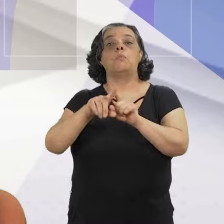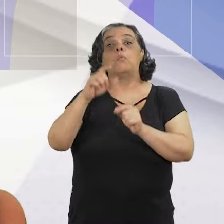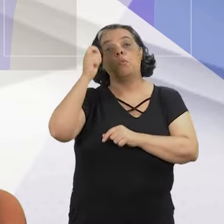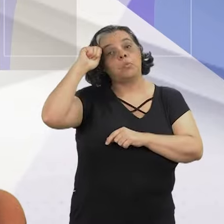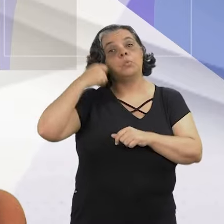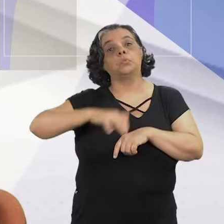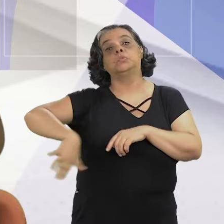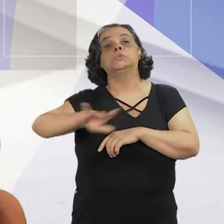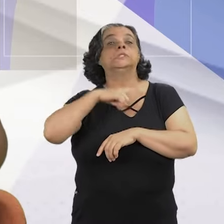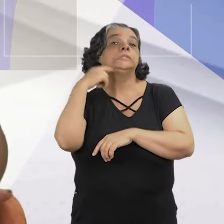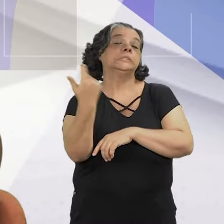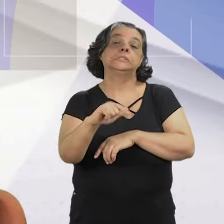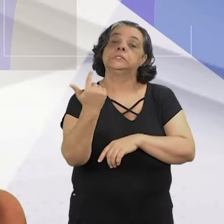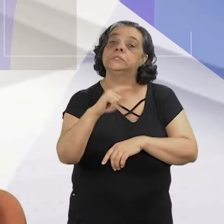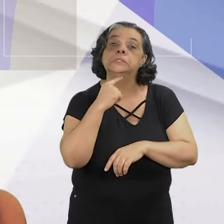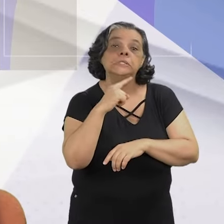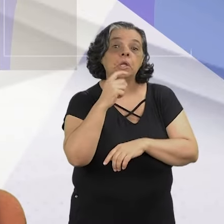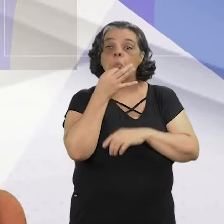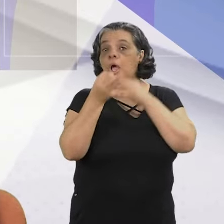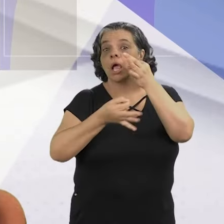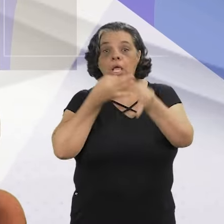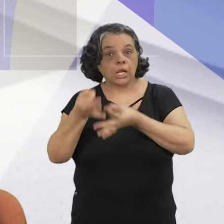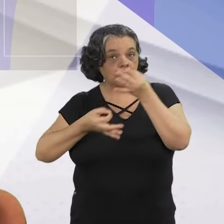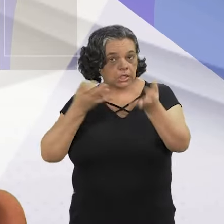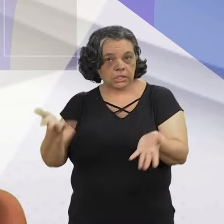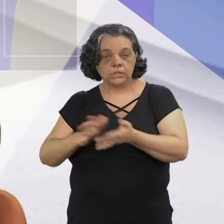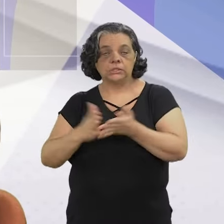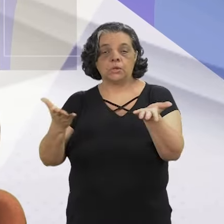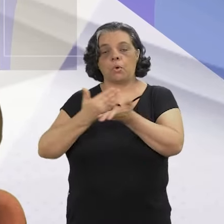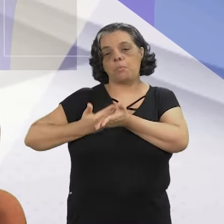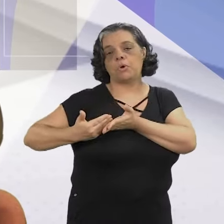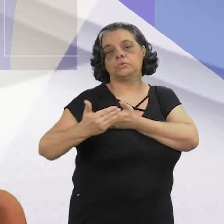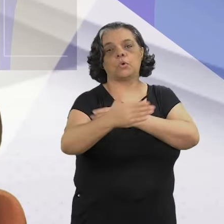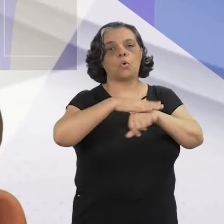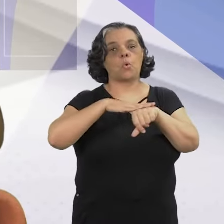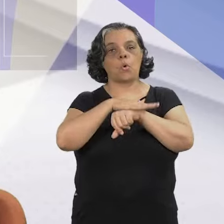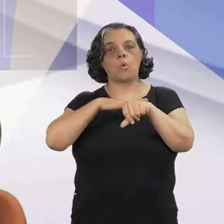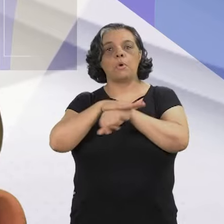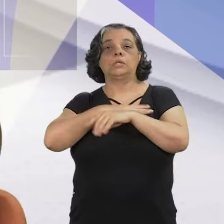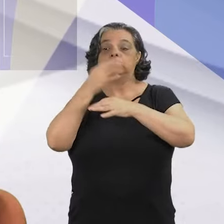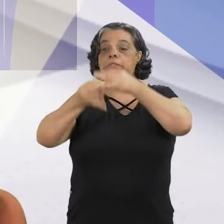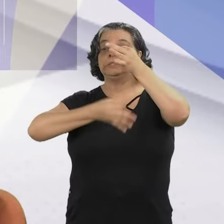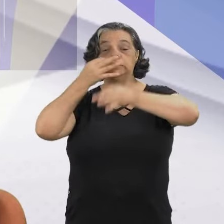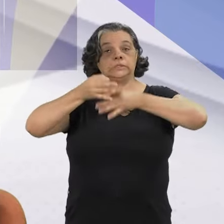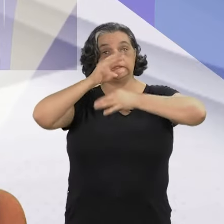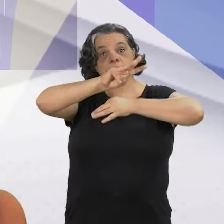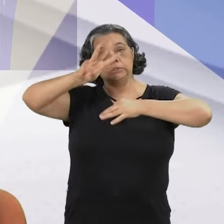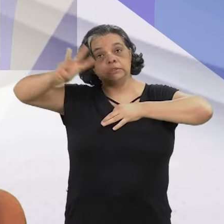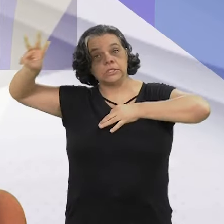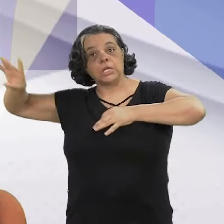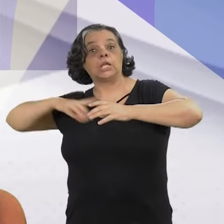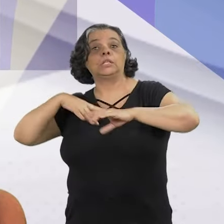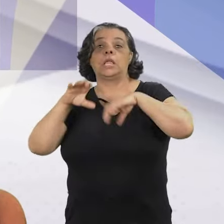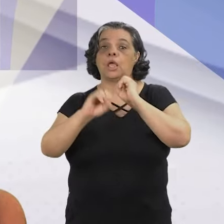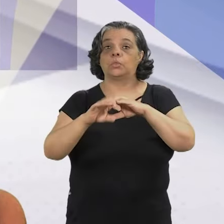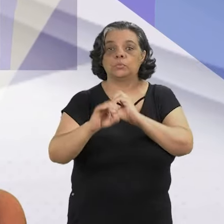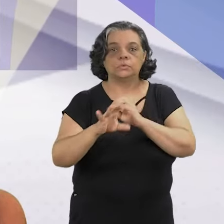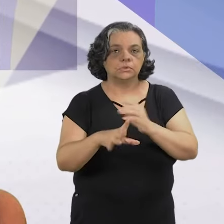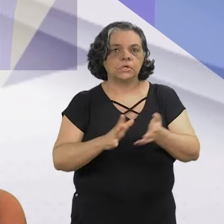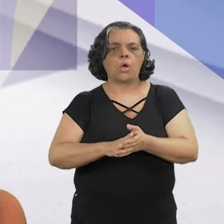povo negro e sem ter nenhuma criticidade mediática a partir do momento que a gente começa a conversar sobre criticidade mediática sobre esse tipo de